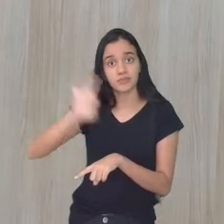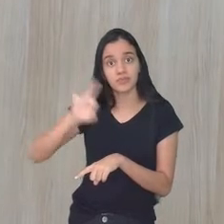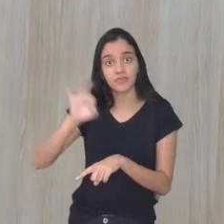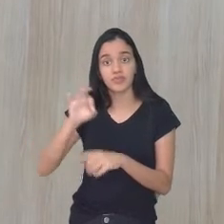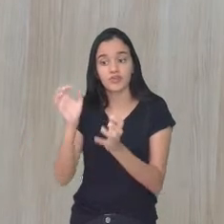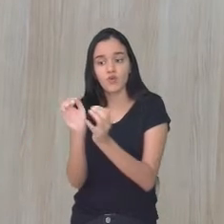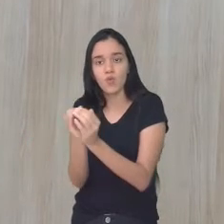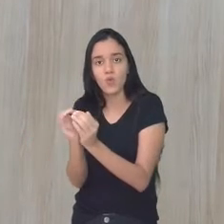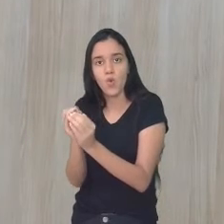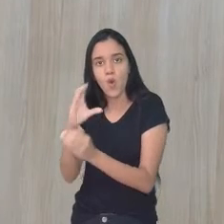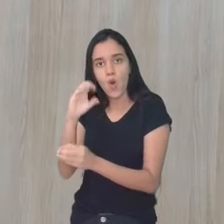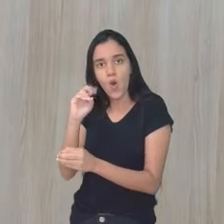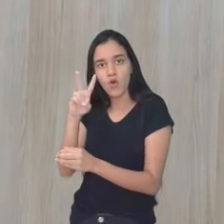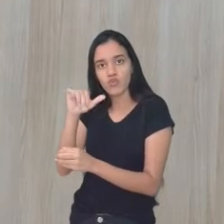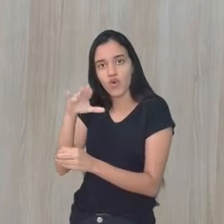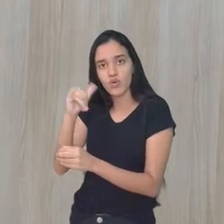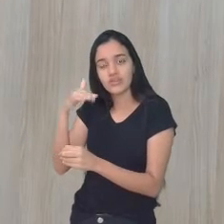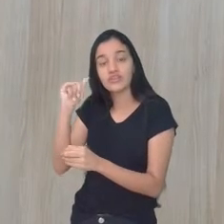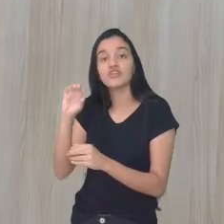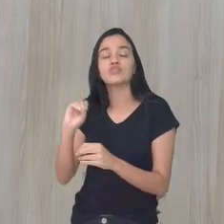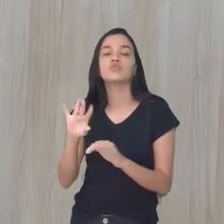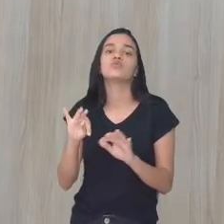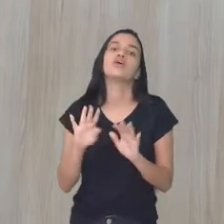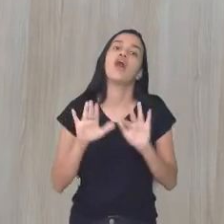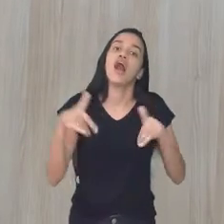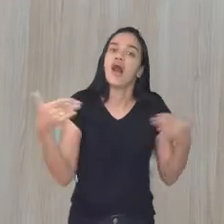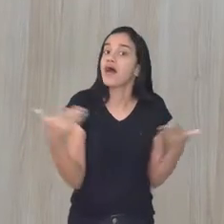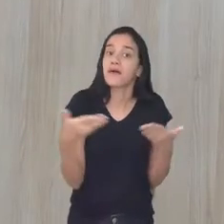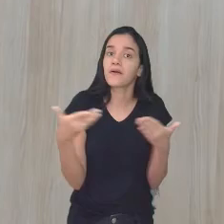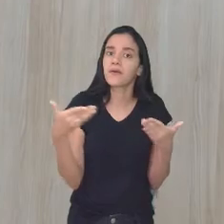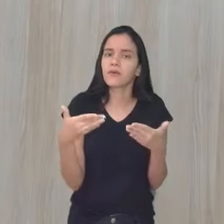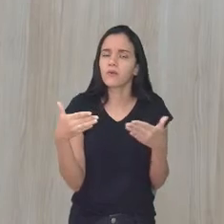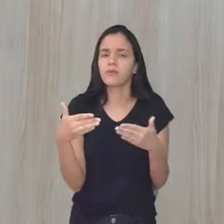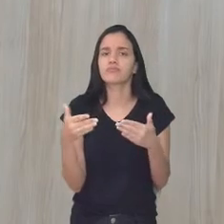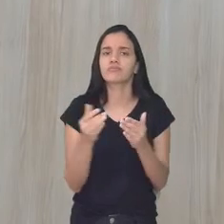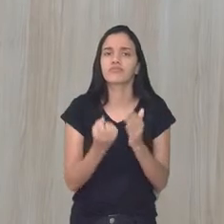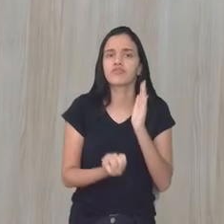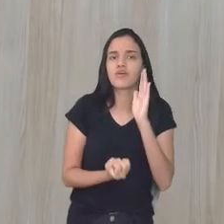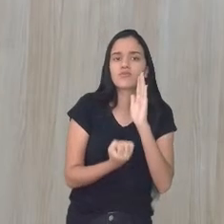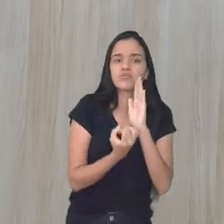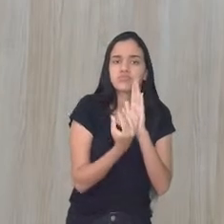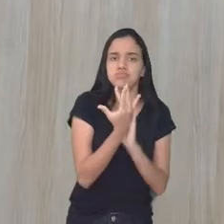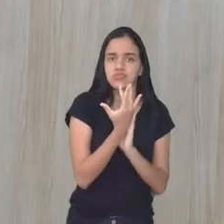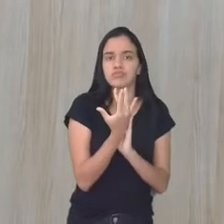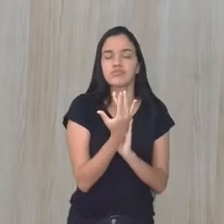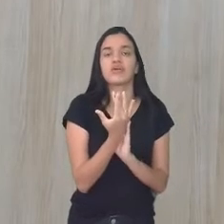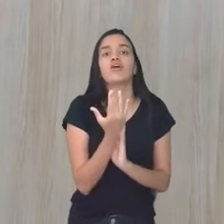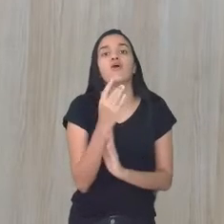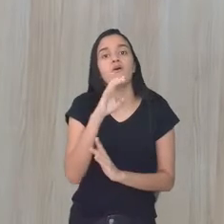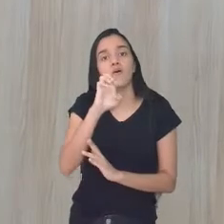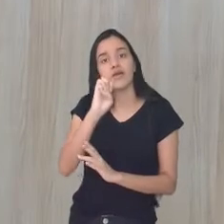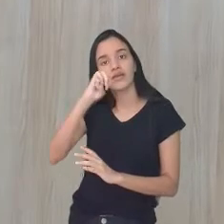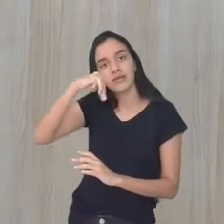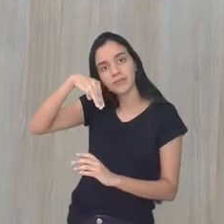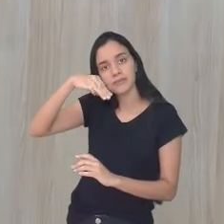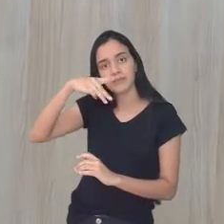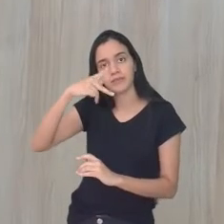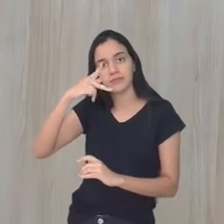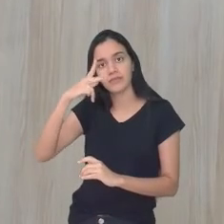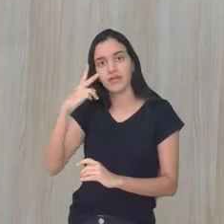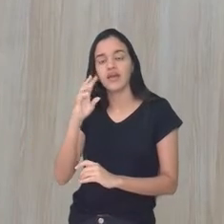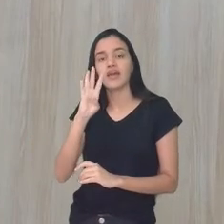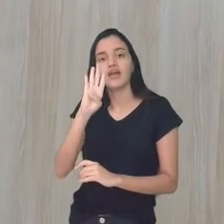ovócito. Legal. Agora, a partir daí, né, que vai se formar o embrião, é de lá que vão formar os tecidos. Então,